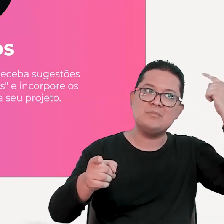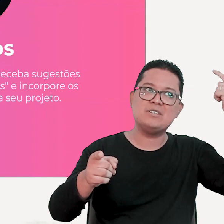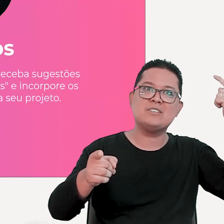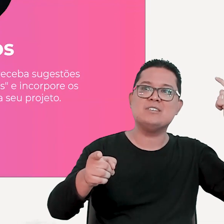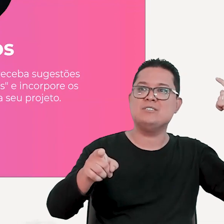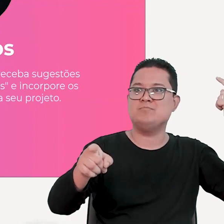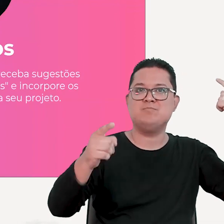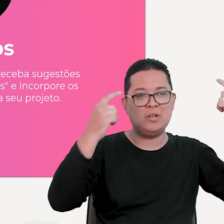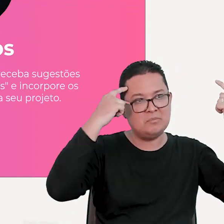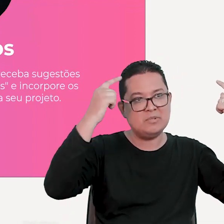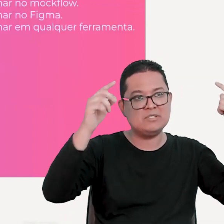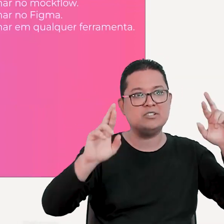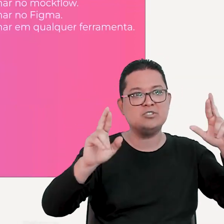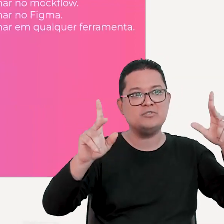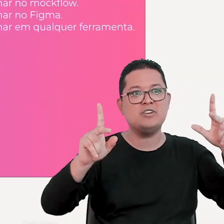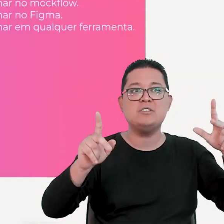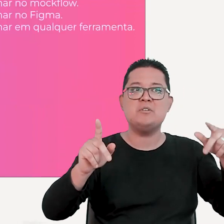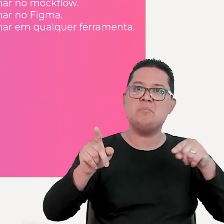terceiro, este quarto olhar.